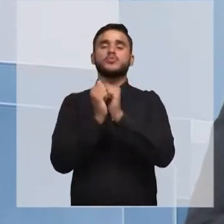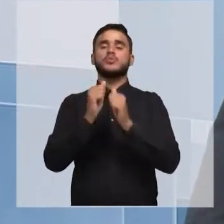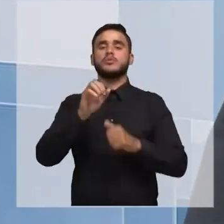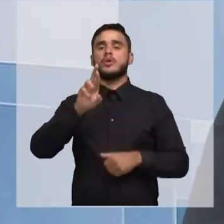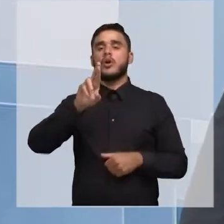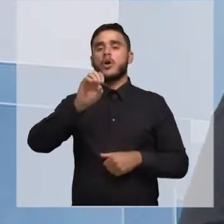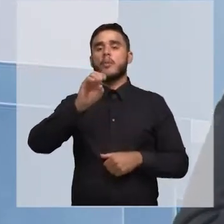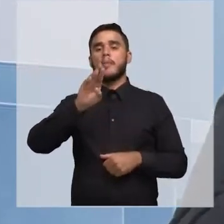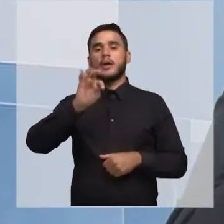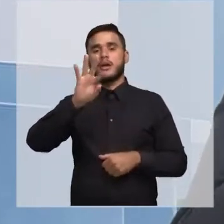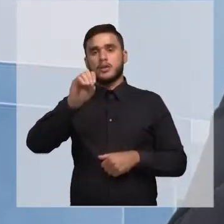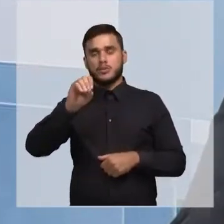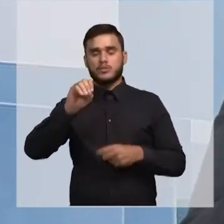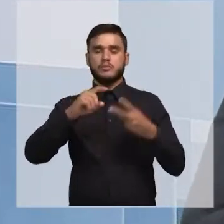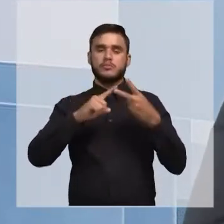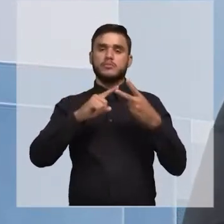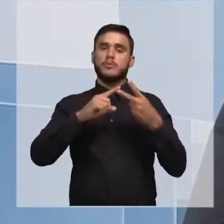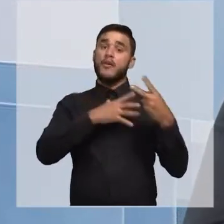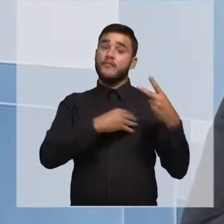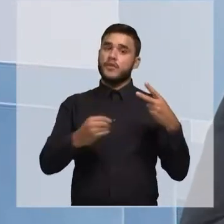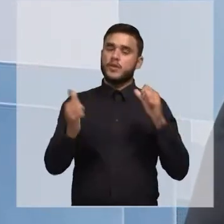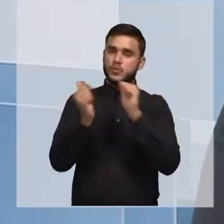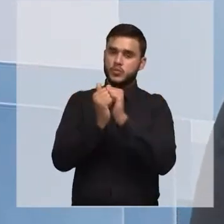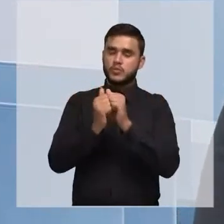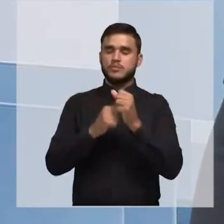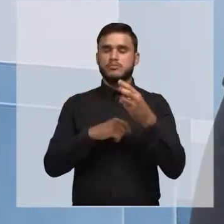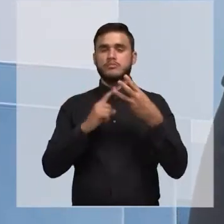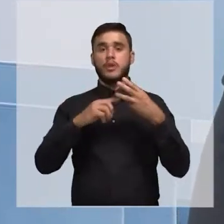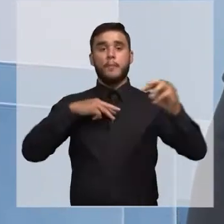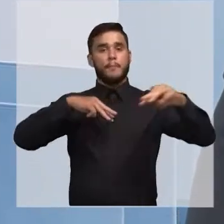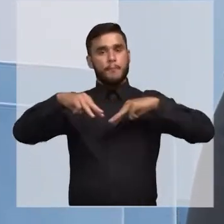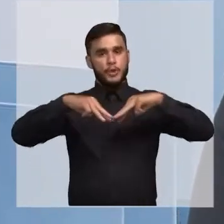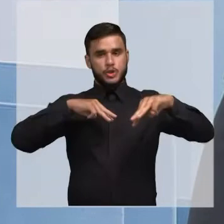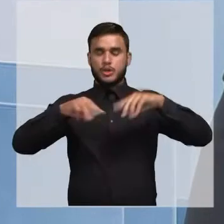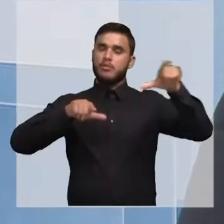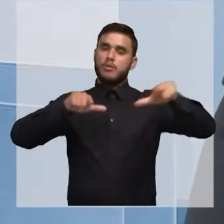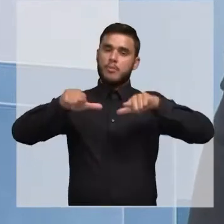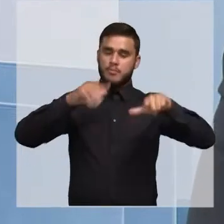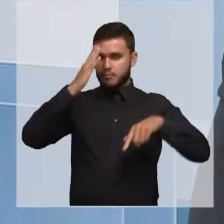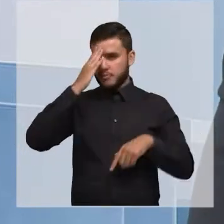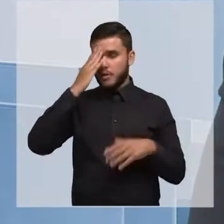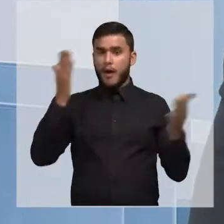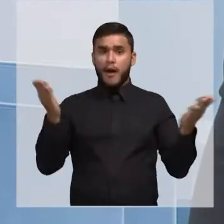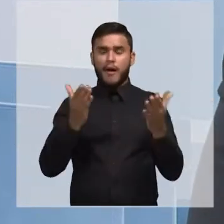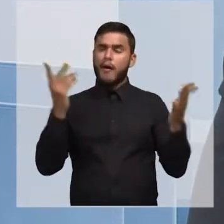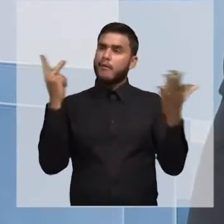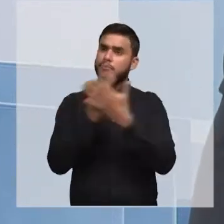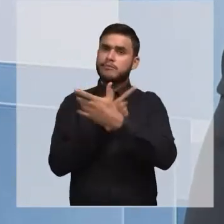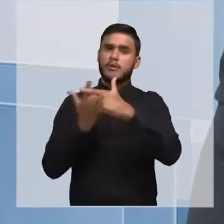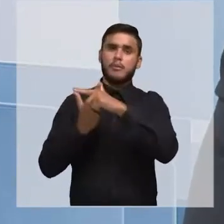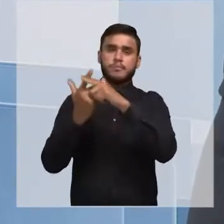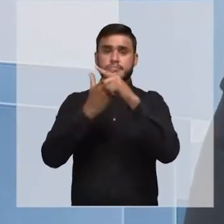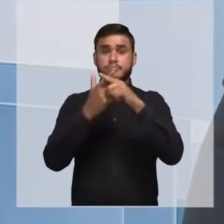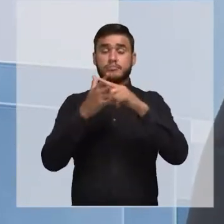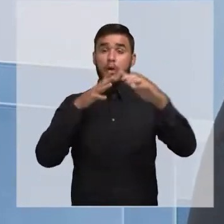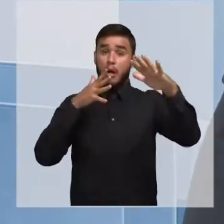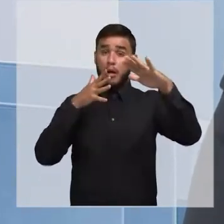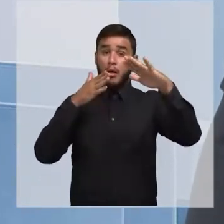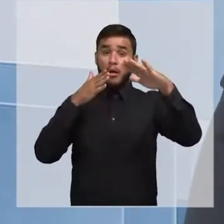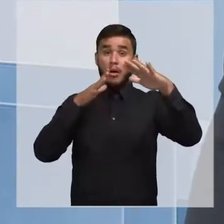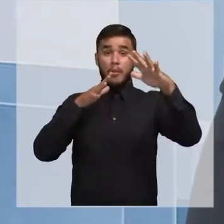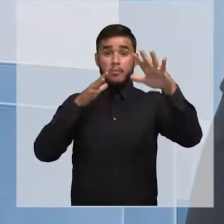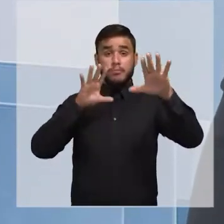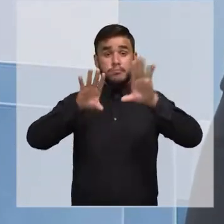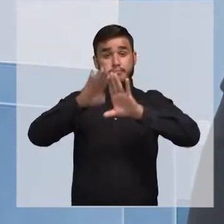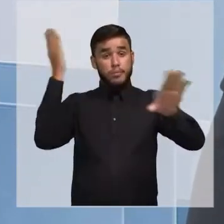filha dele, e com o Ministério do Trabalho. E agora a novidade lá é que arrombaram o Ministério do Trabalho, levaram os documentos, e a Polícia Federal